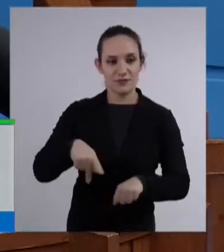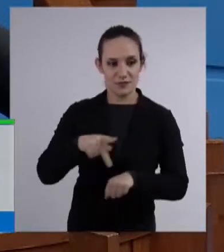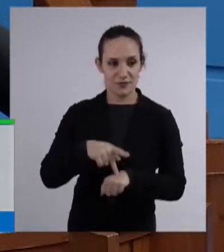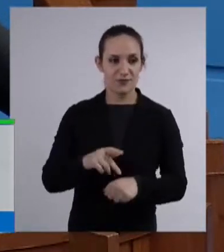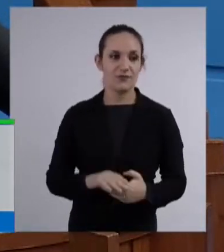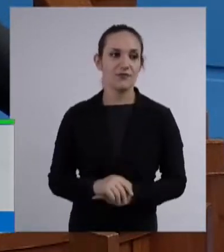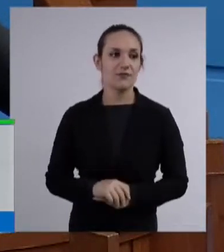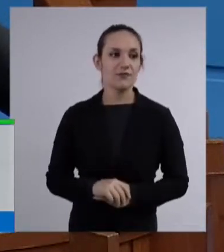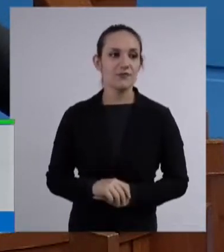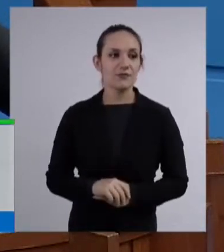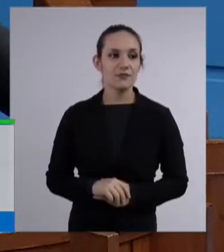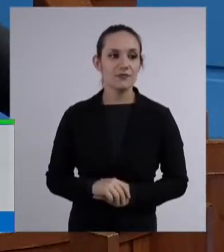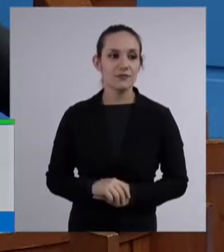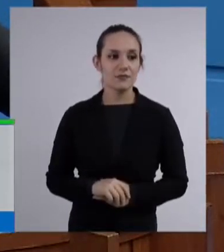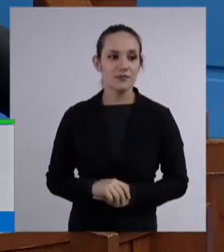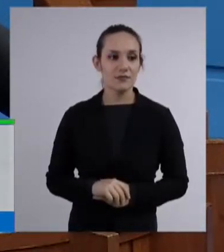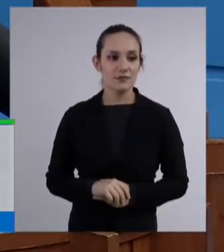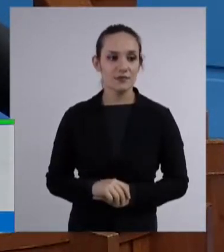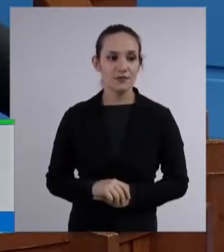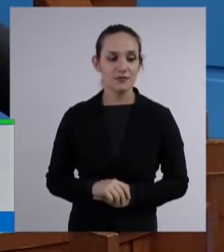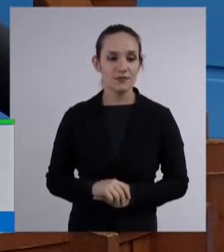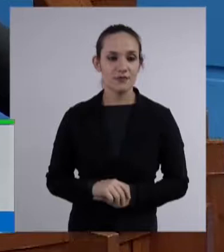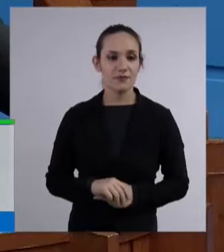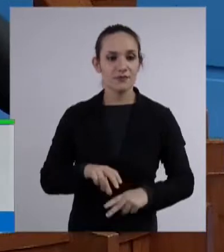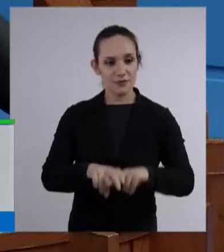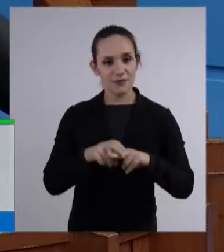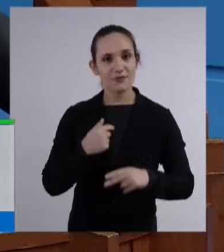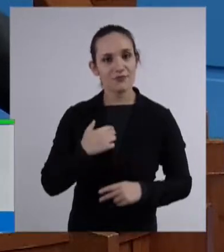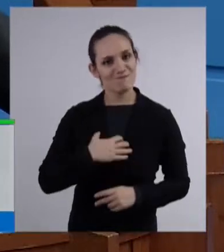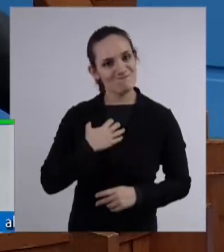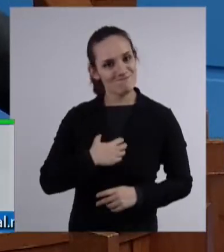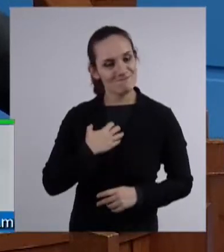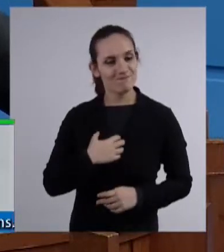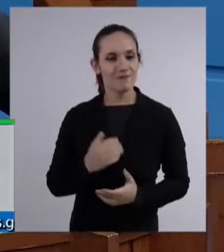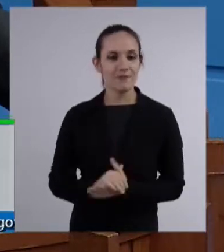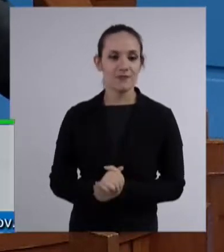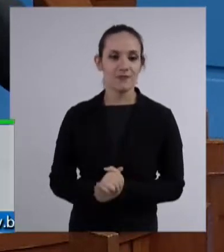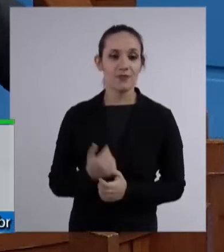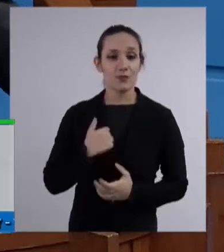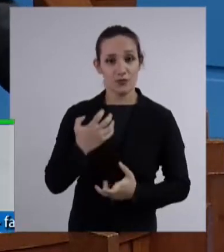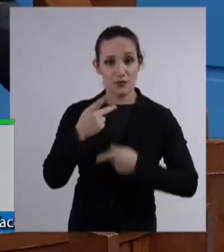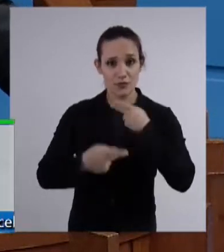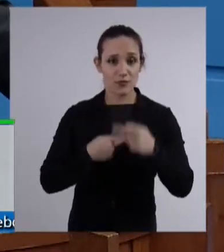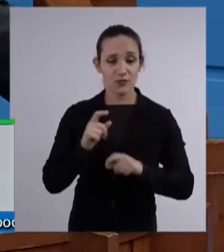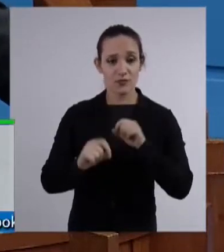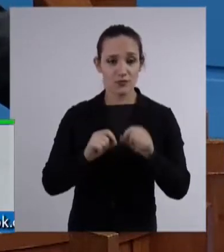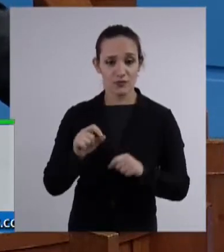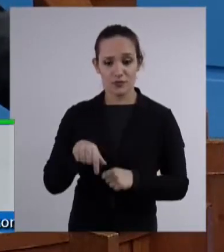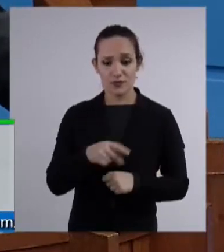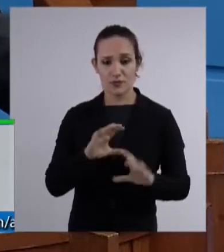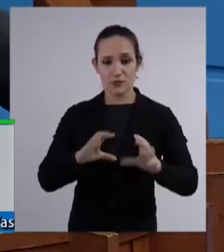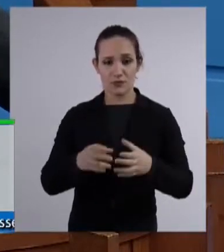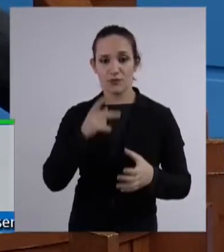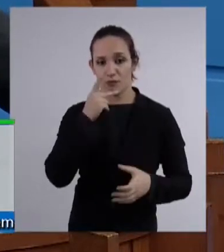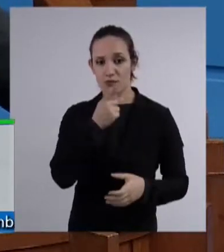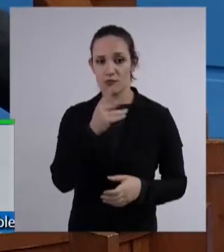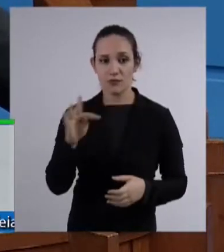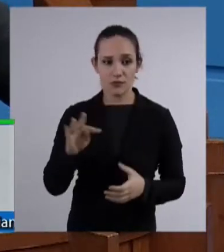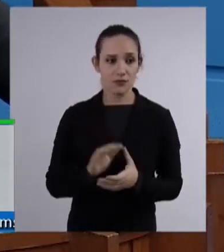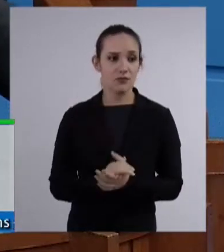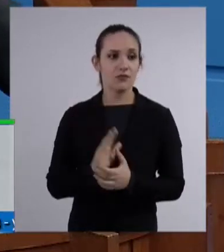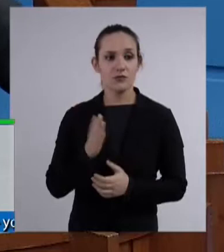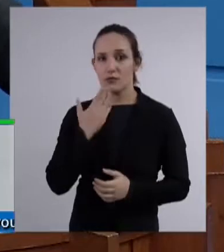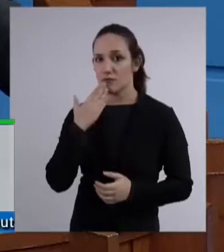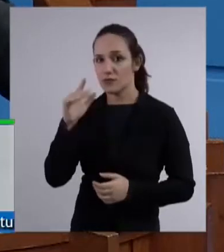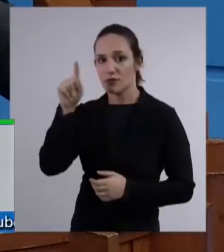Portanto, fica aqui a nossa indignação. Quero dizer que o Partido dos Trabalhadores está recorrendo